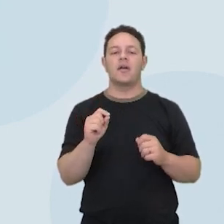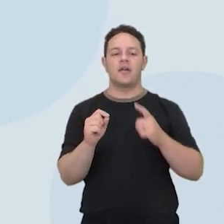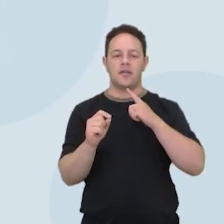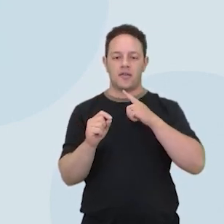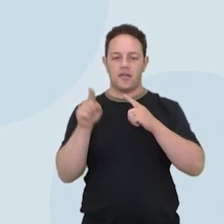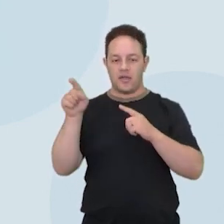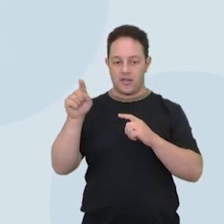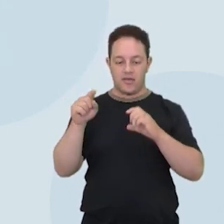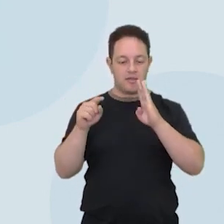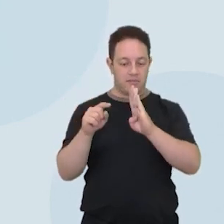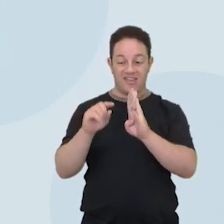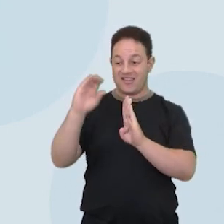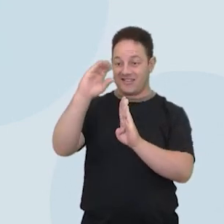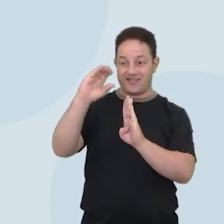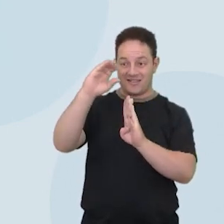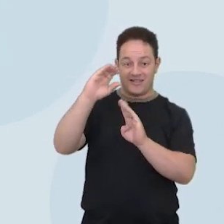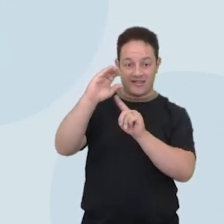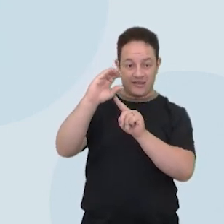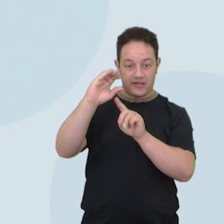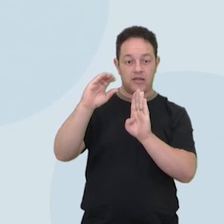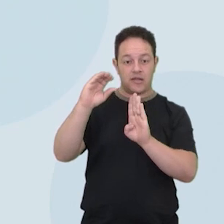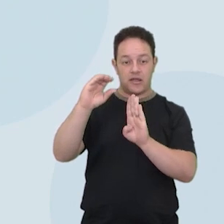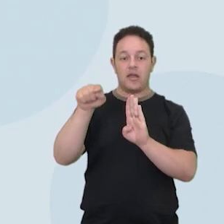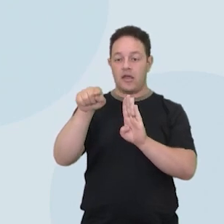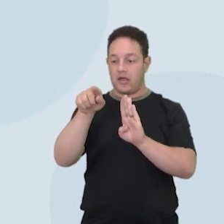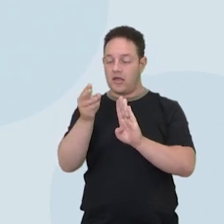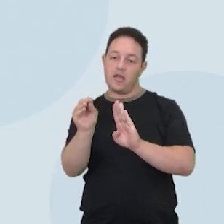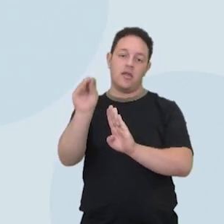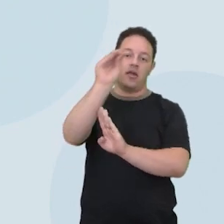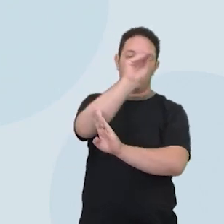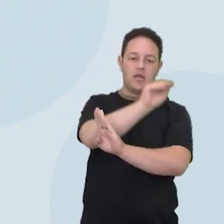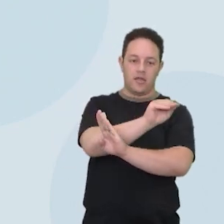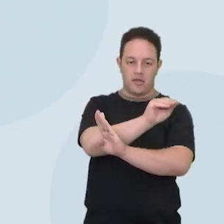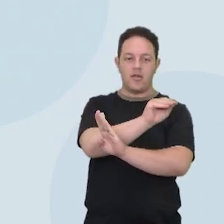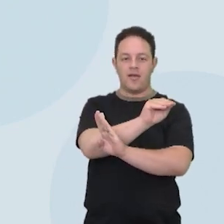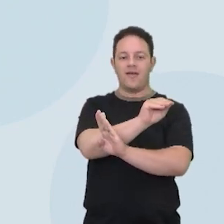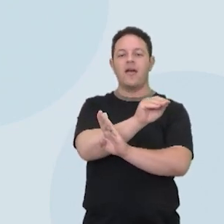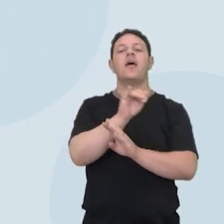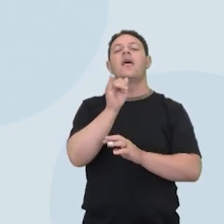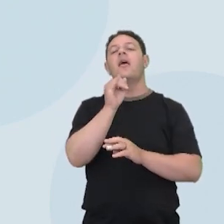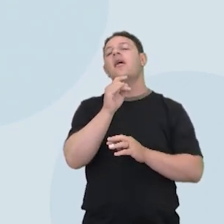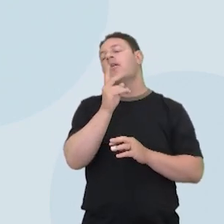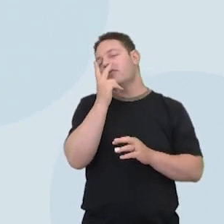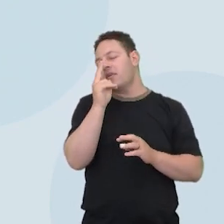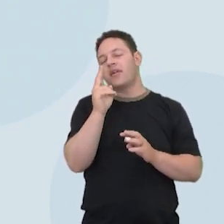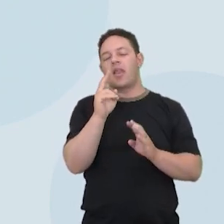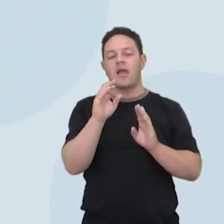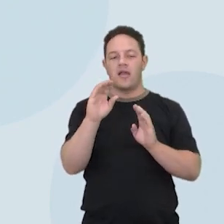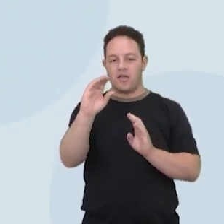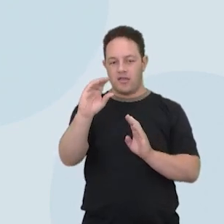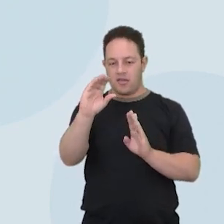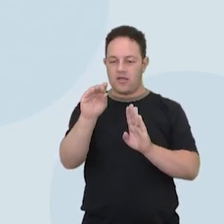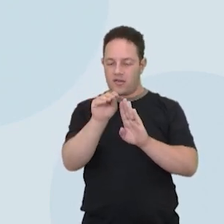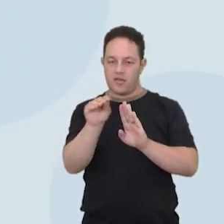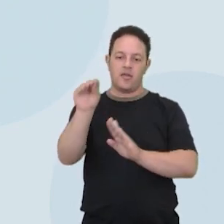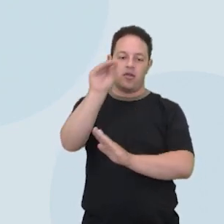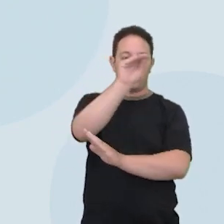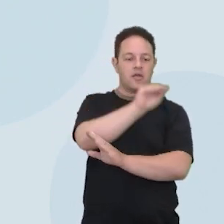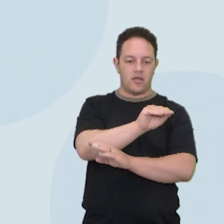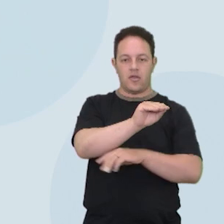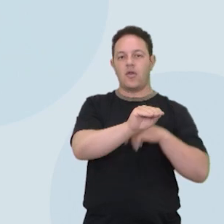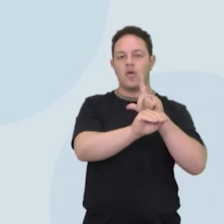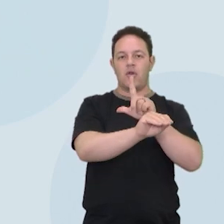expoente no meu logaritmando, esse expoente vem para frente do logaritmo. Então, basicamente, o expoente cai para frente